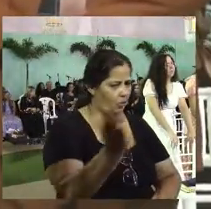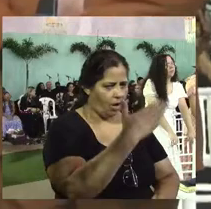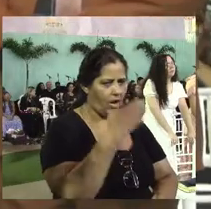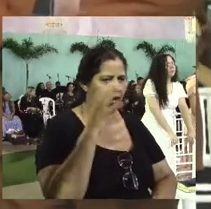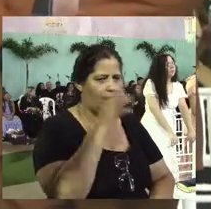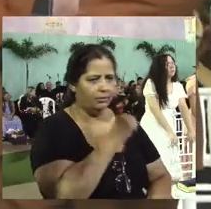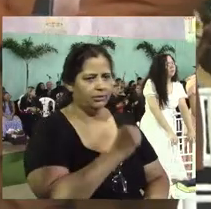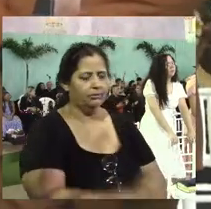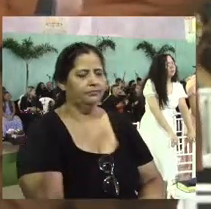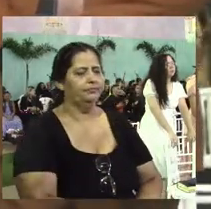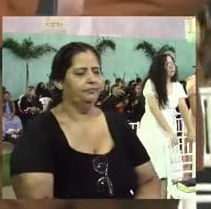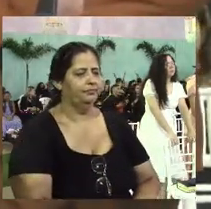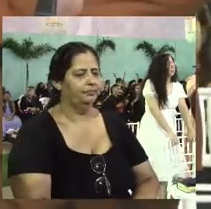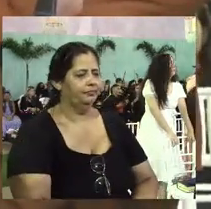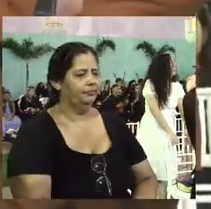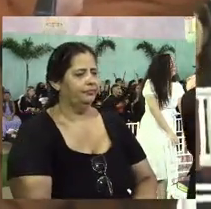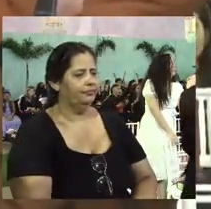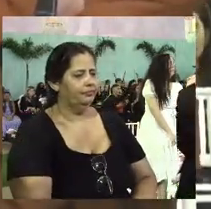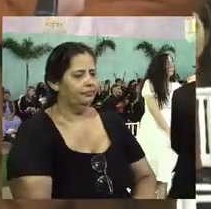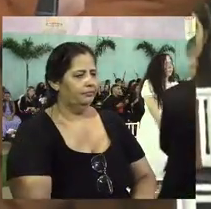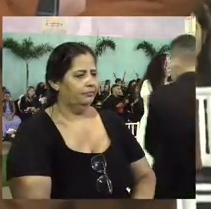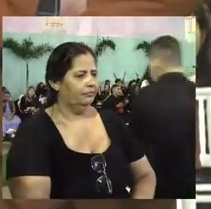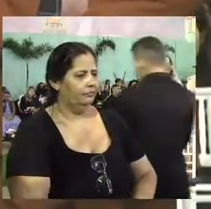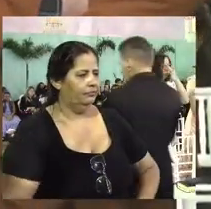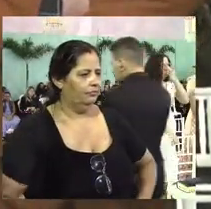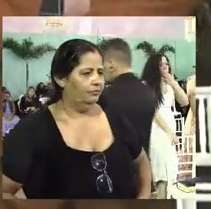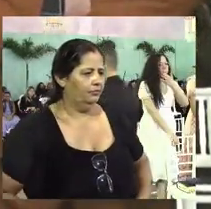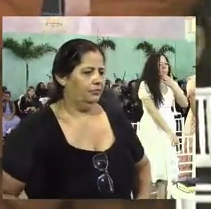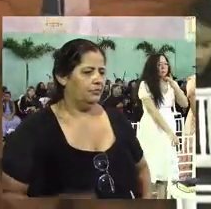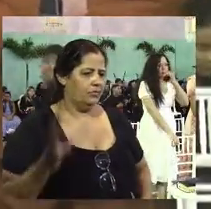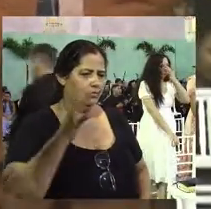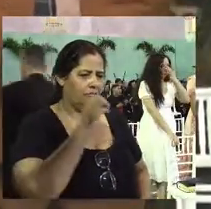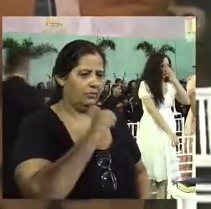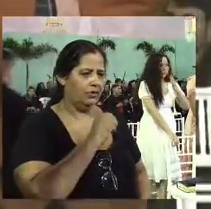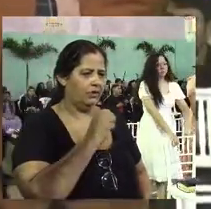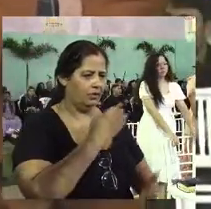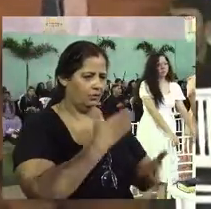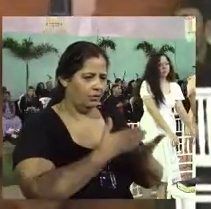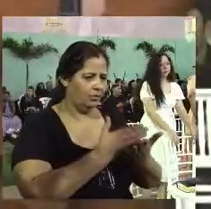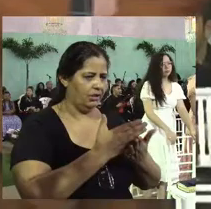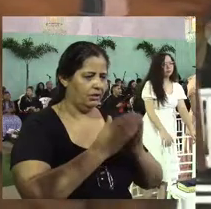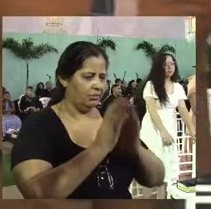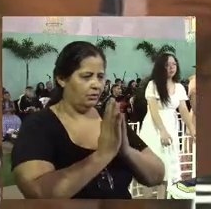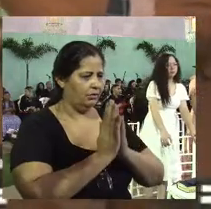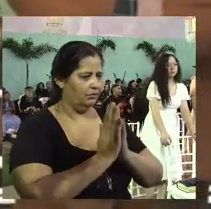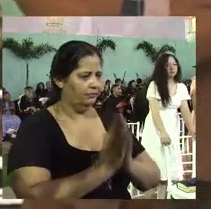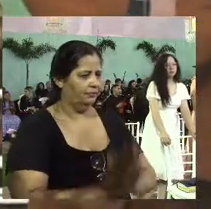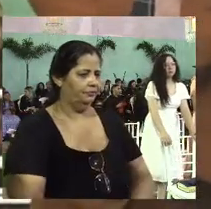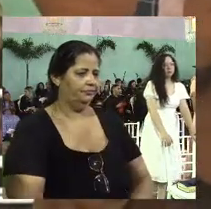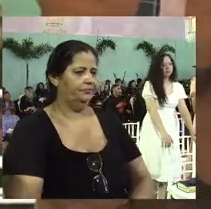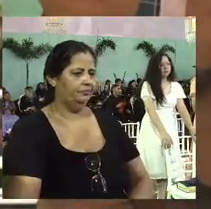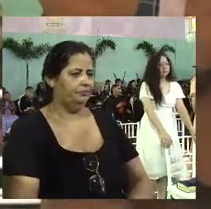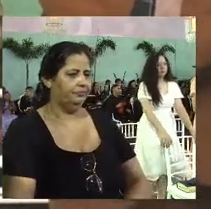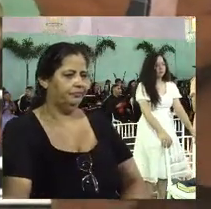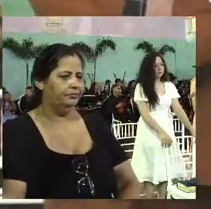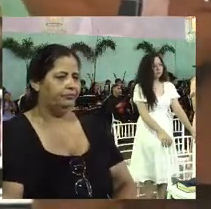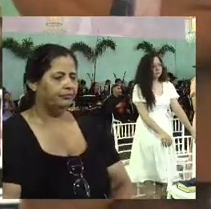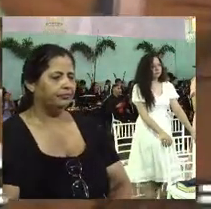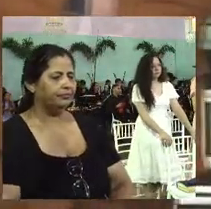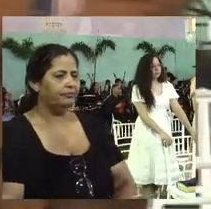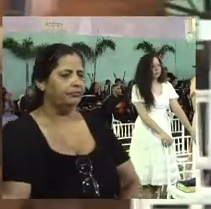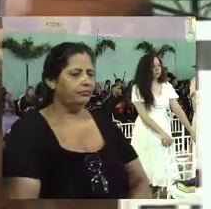para cá venha rápido Tiririca venha rápido que eu já vou começar a orar ouro amarrada